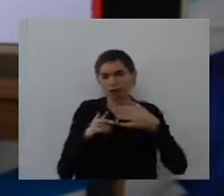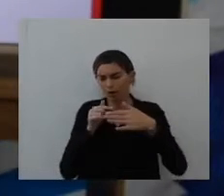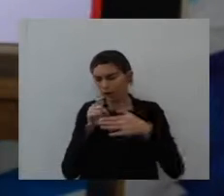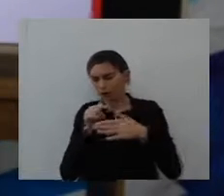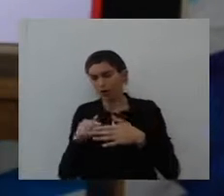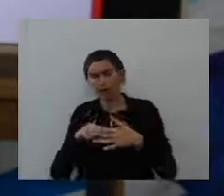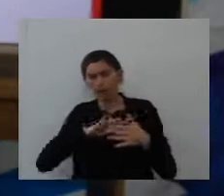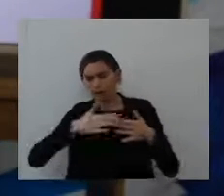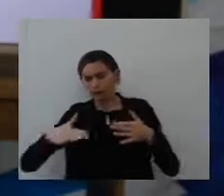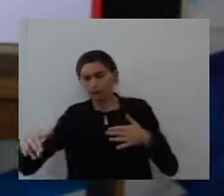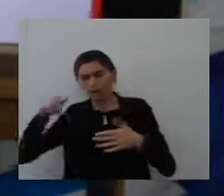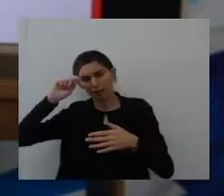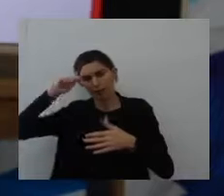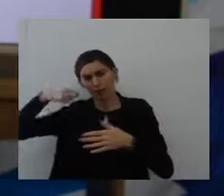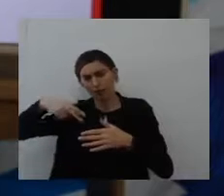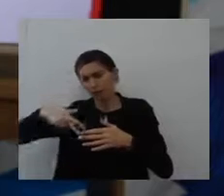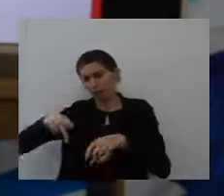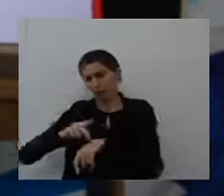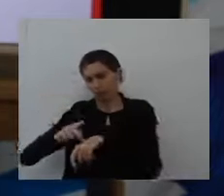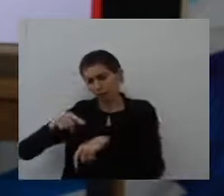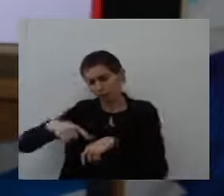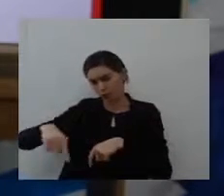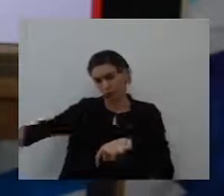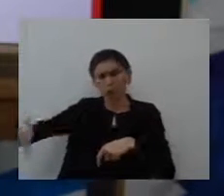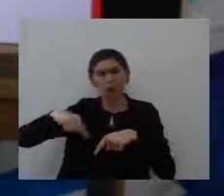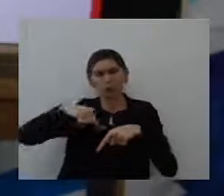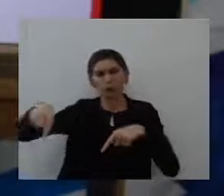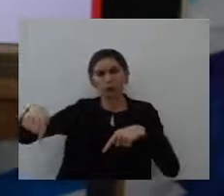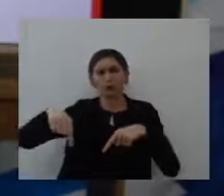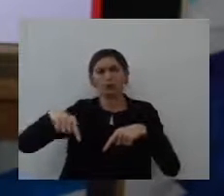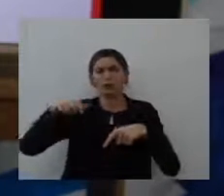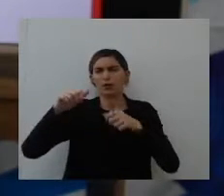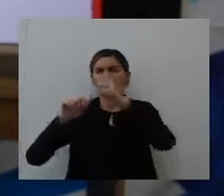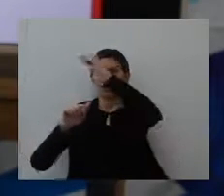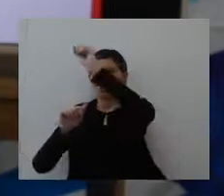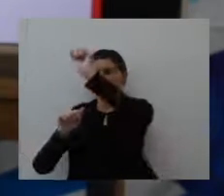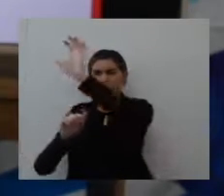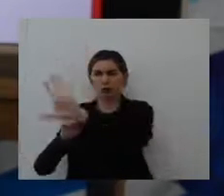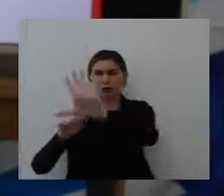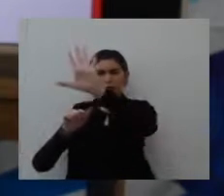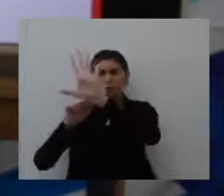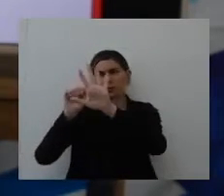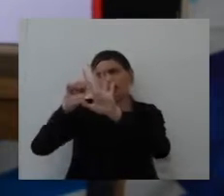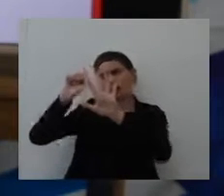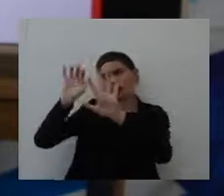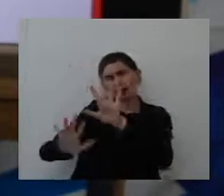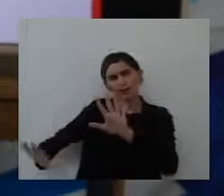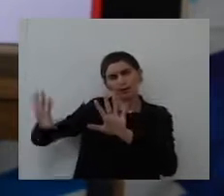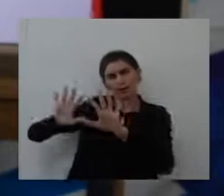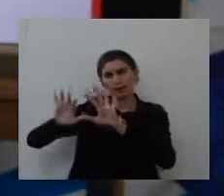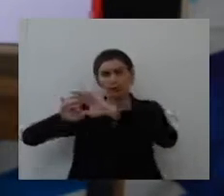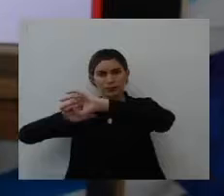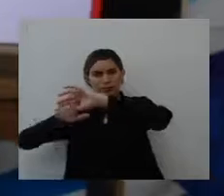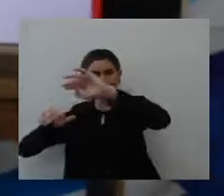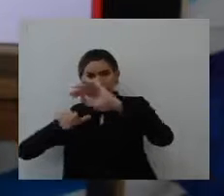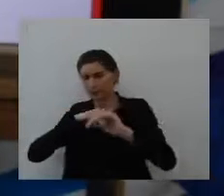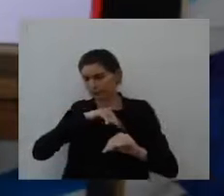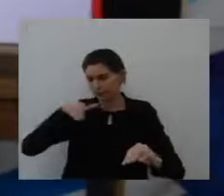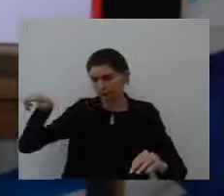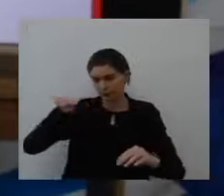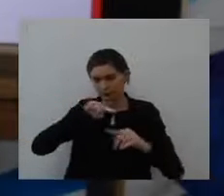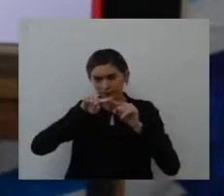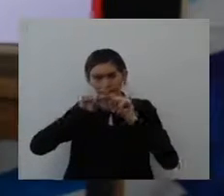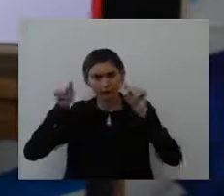Mar de Marmara e marca o limite entre a Ásia e a Europa, tá bem? Esse estreito era o ponto